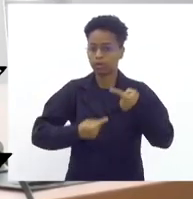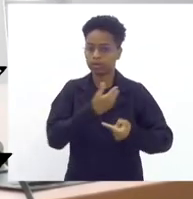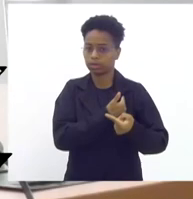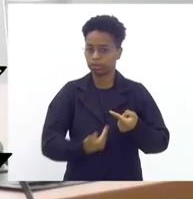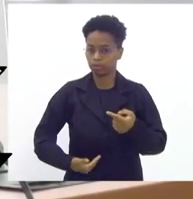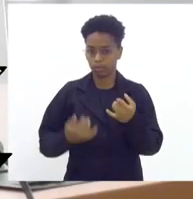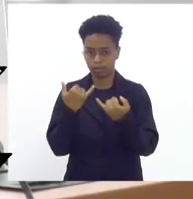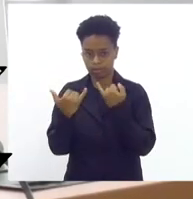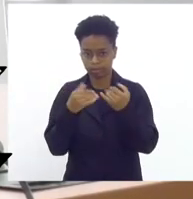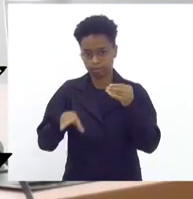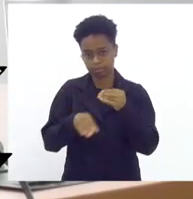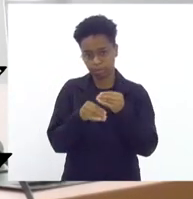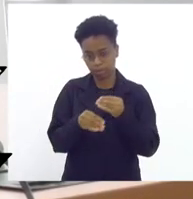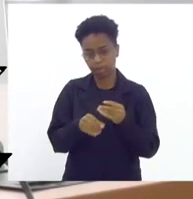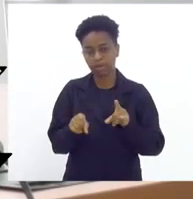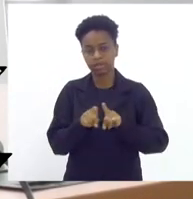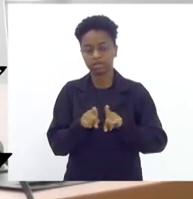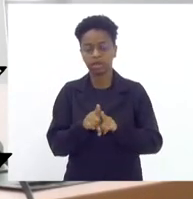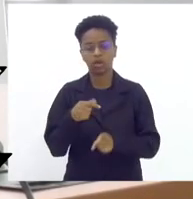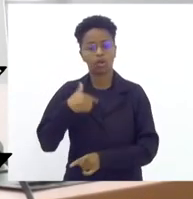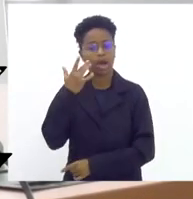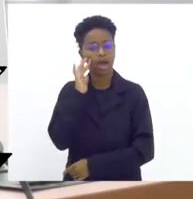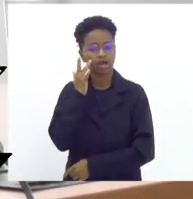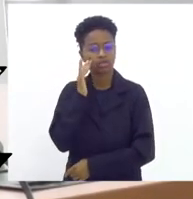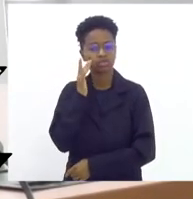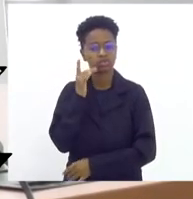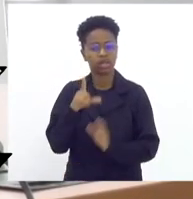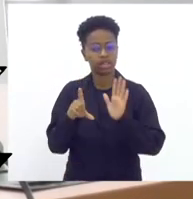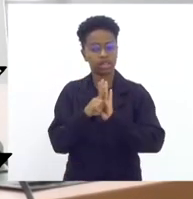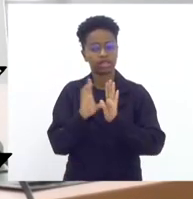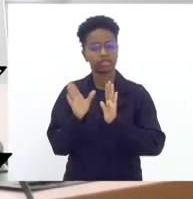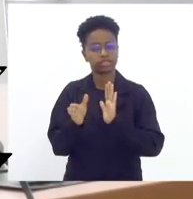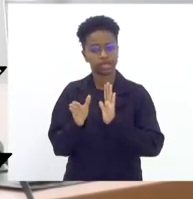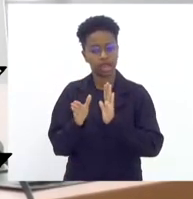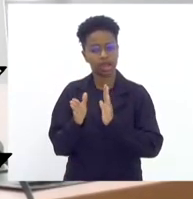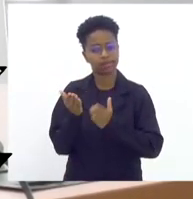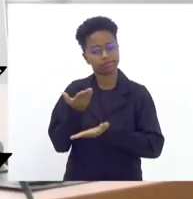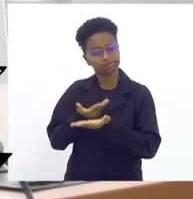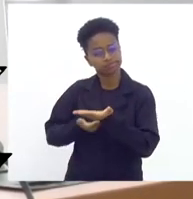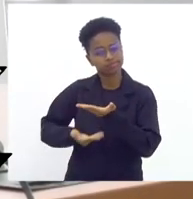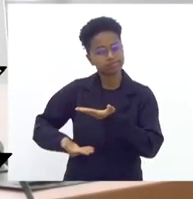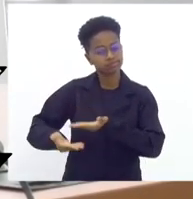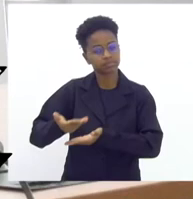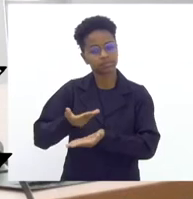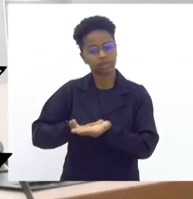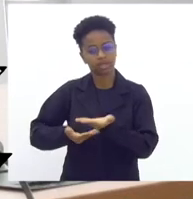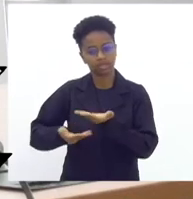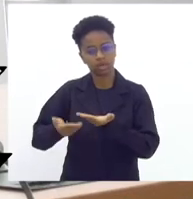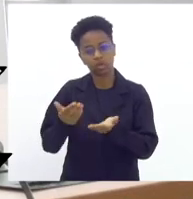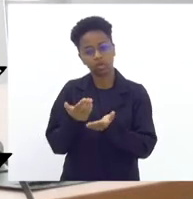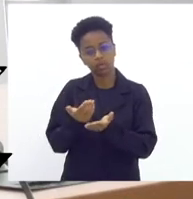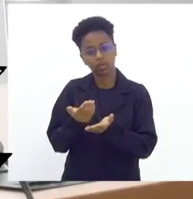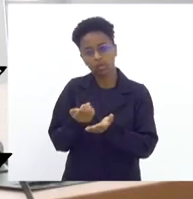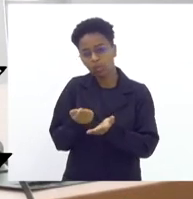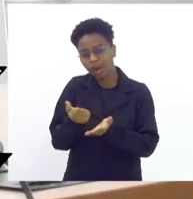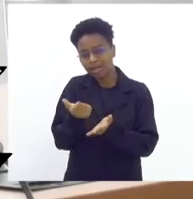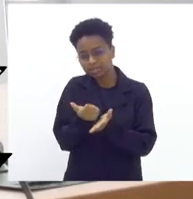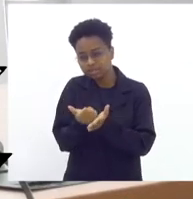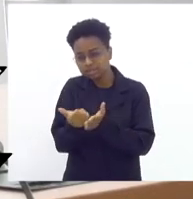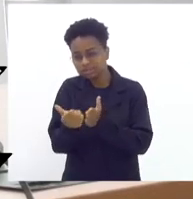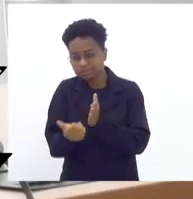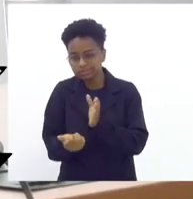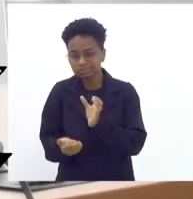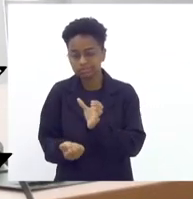informações acho que esse essa lei já tá em caminhos de começar a ser implementar do